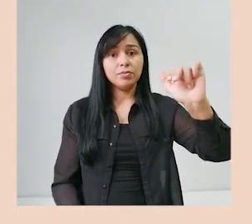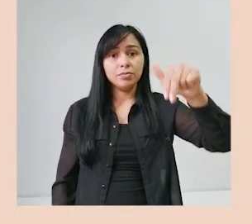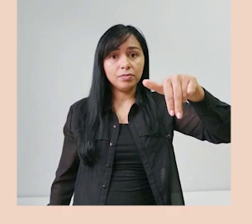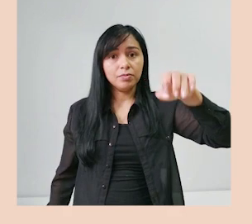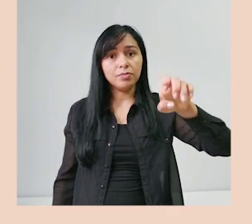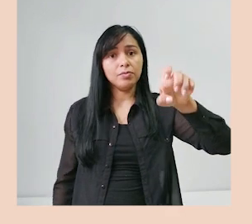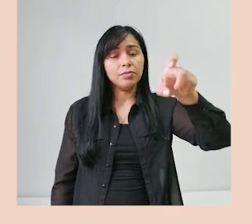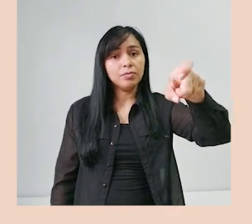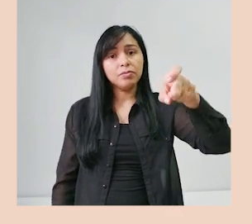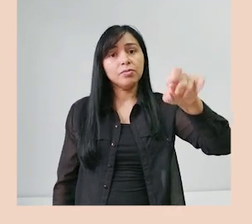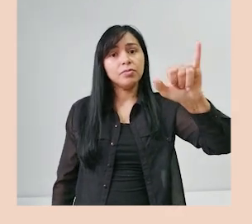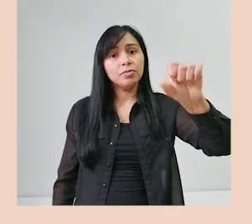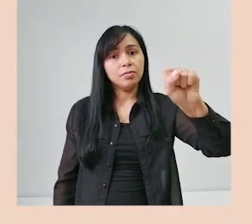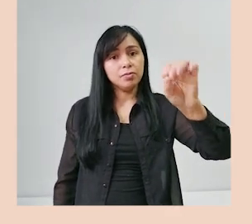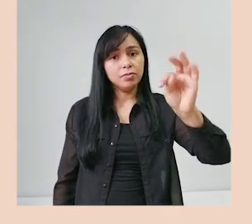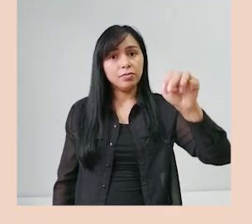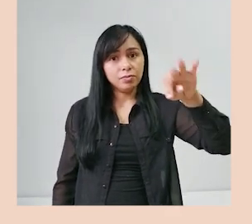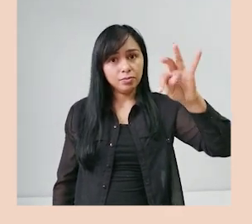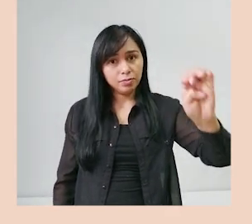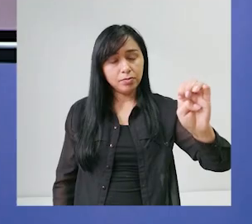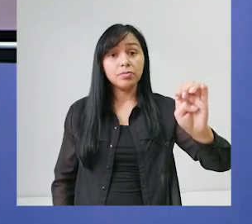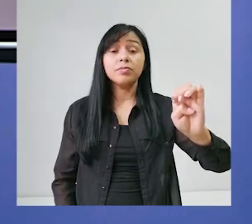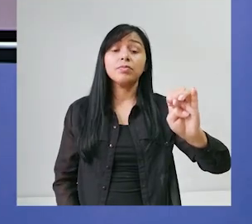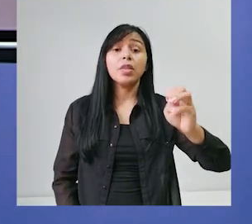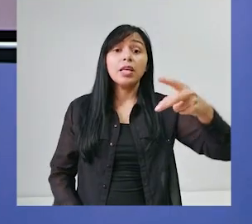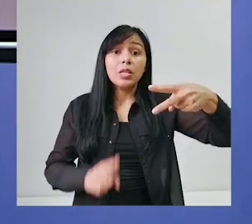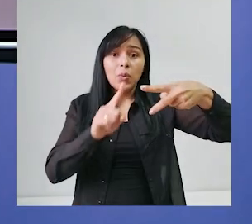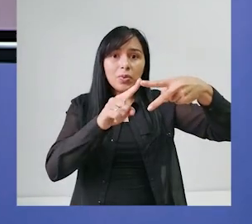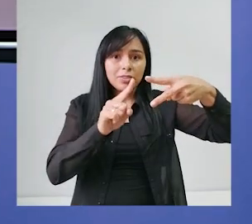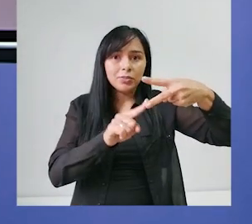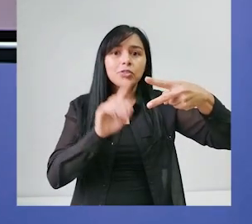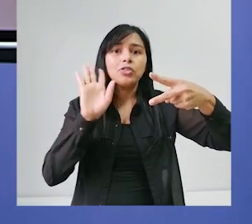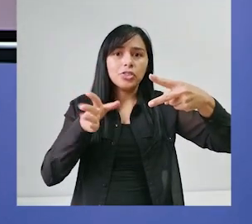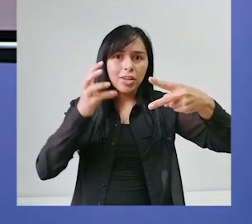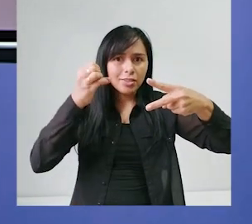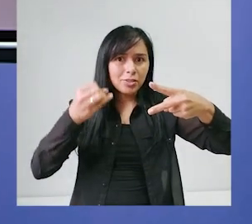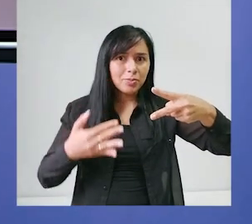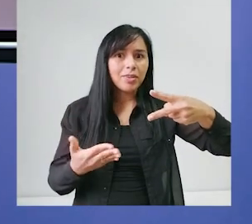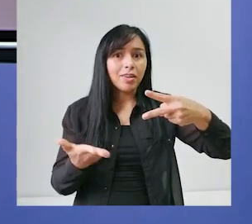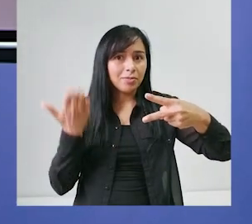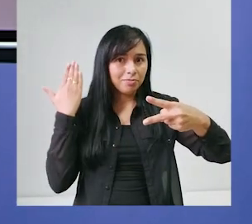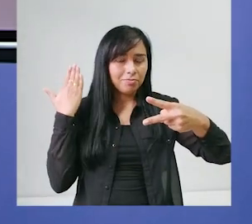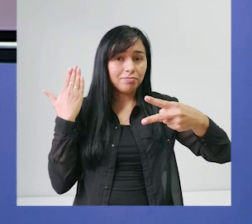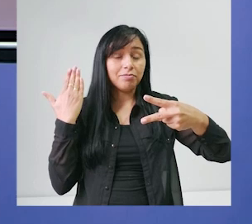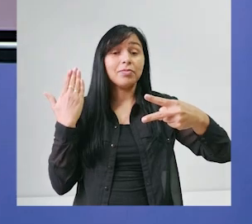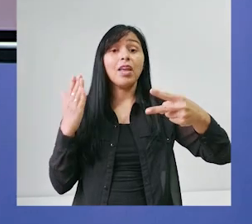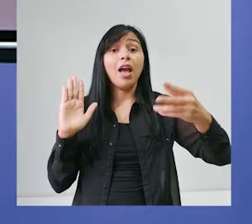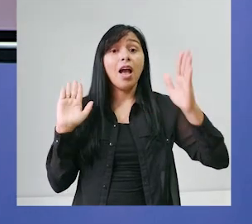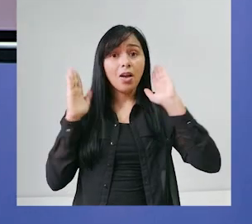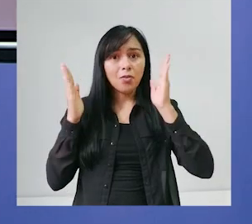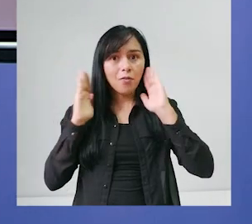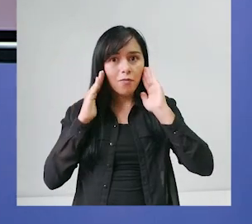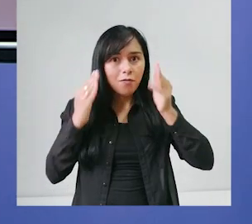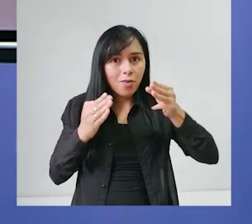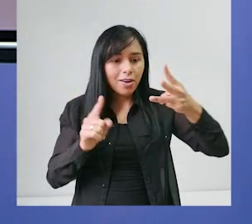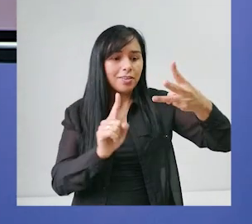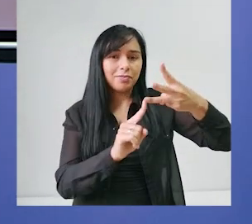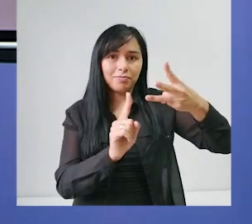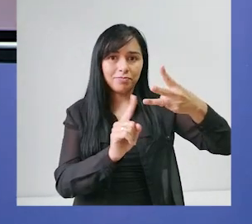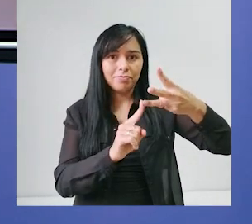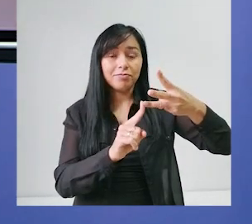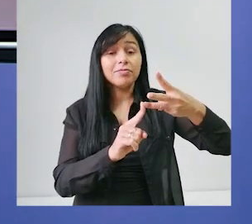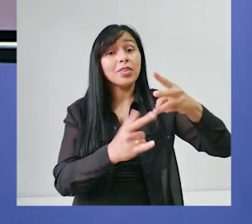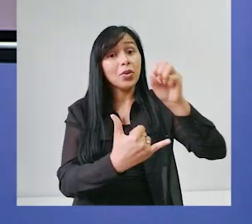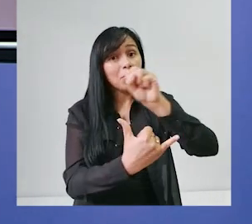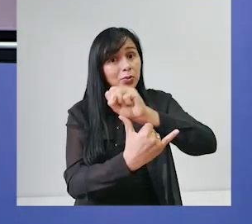trabalhamos em aulas anteriores o sujeito determinado e o indeterminado então Nesta aula Vamos focar apenas no sujeito inexistente